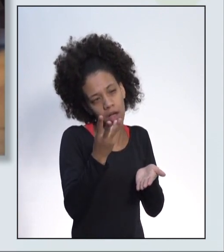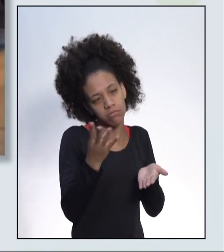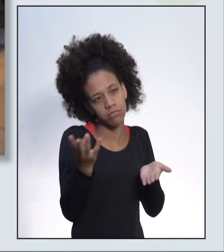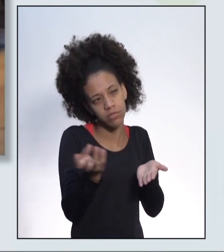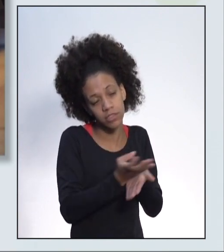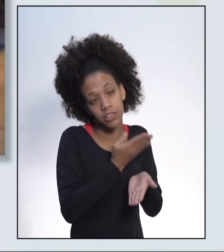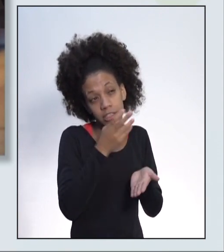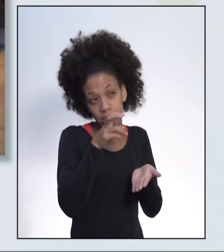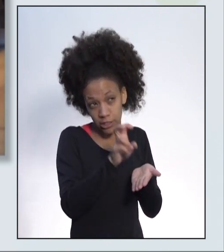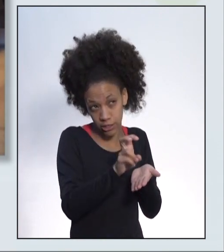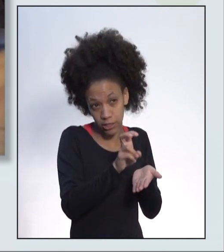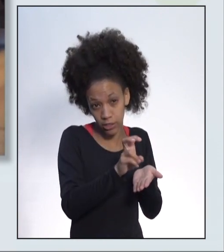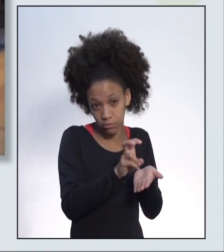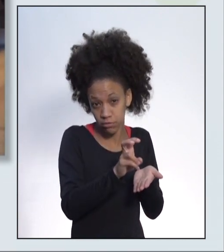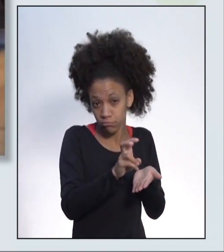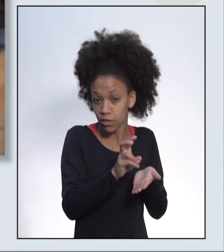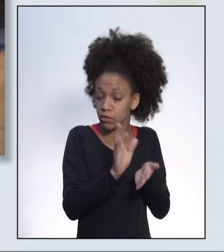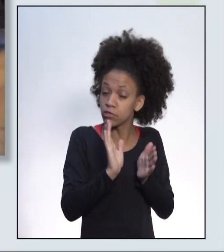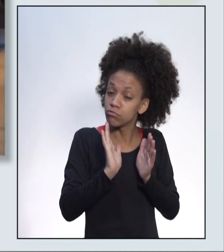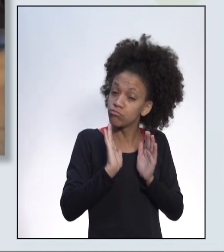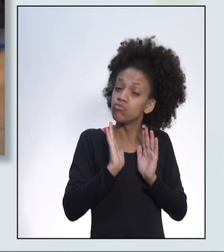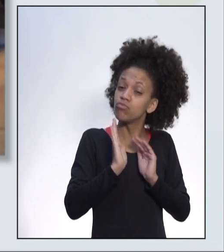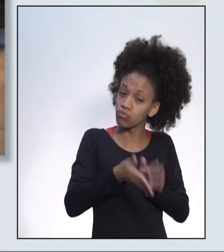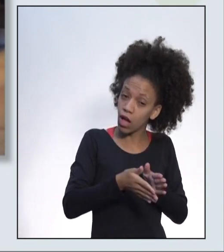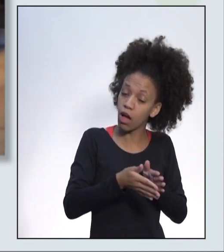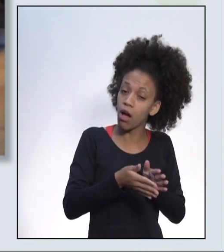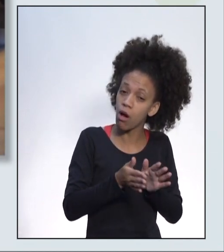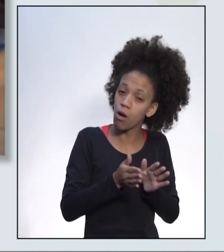5 e já é um começo